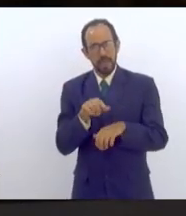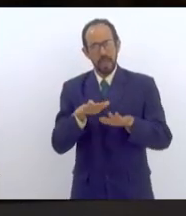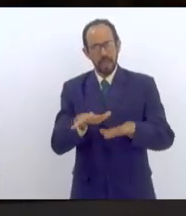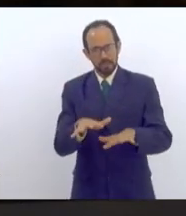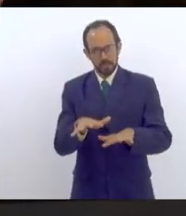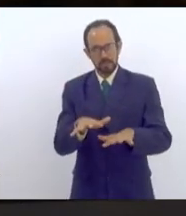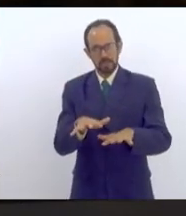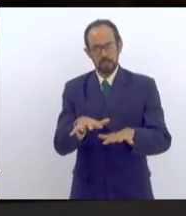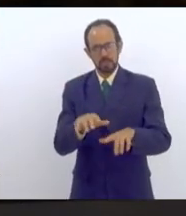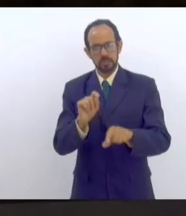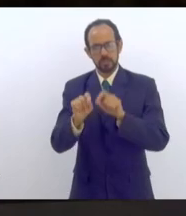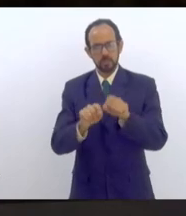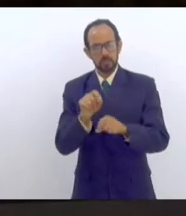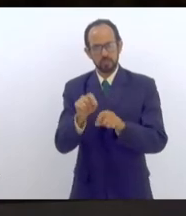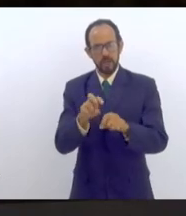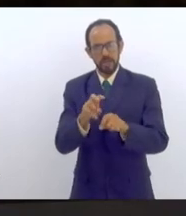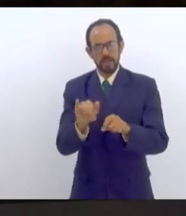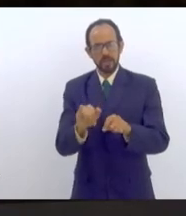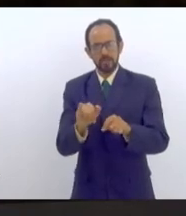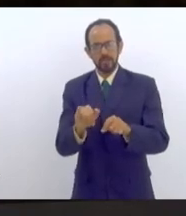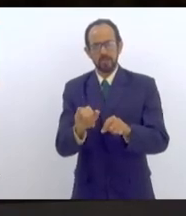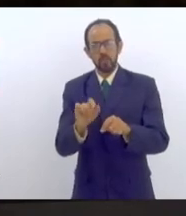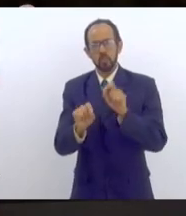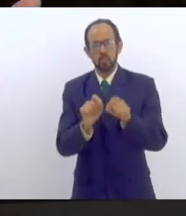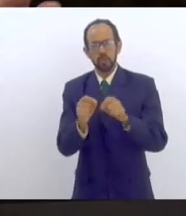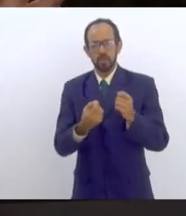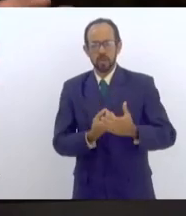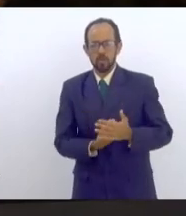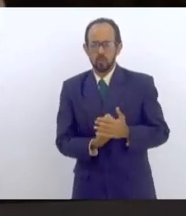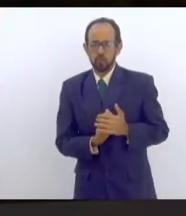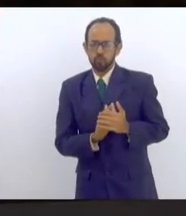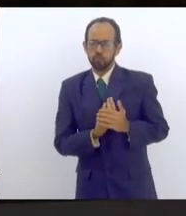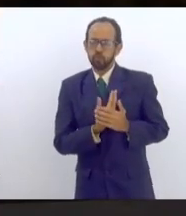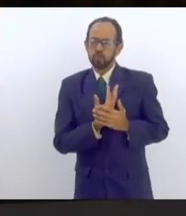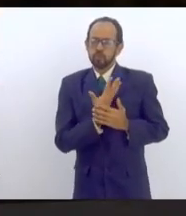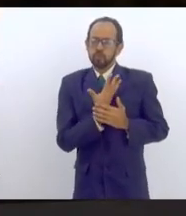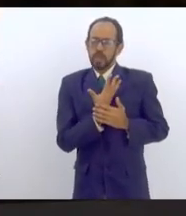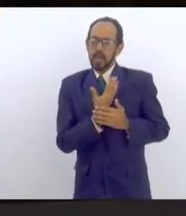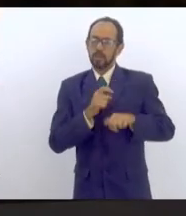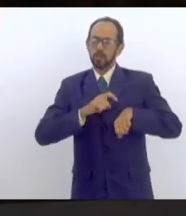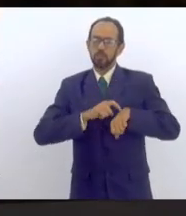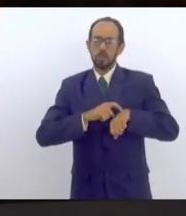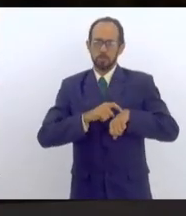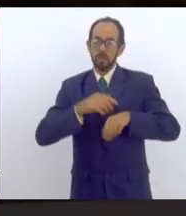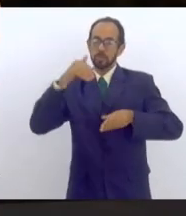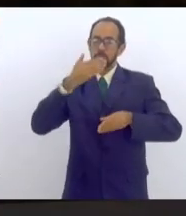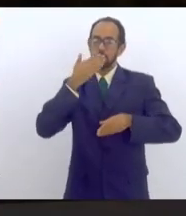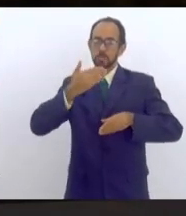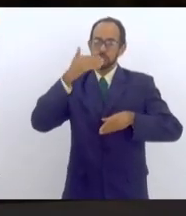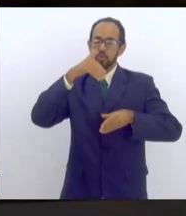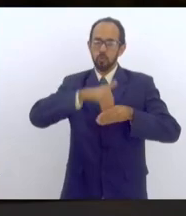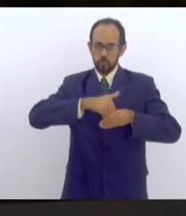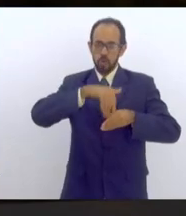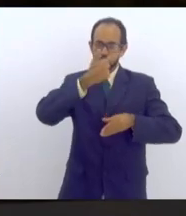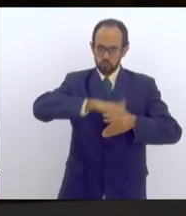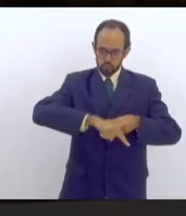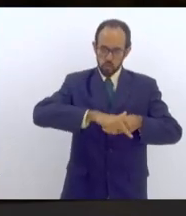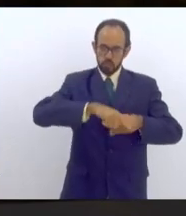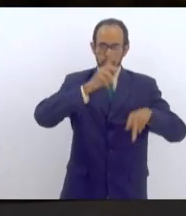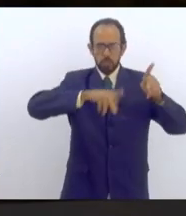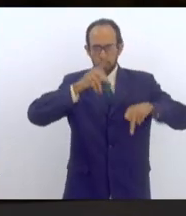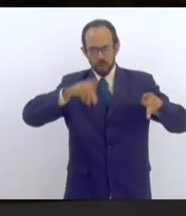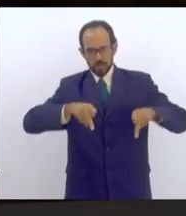isso vai frutificar quando tiverem que se reeleger. O povo vai reconhecer isso